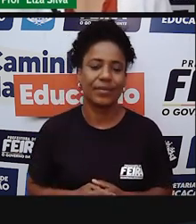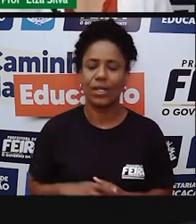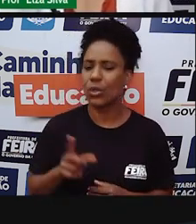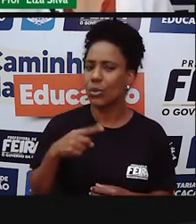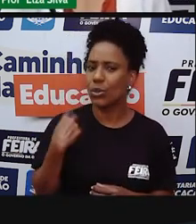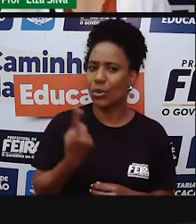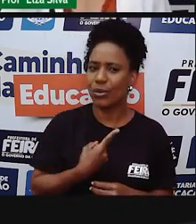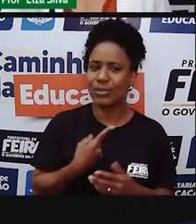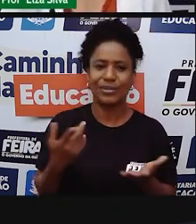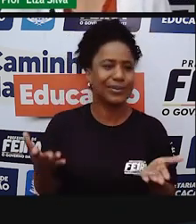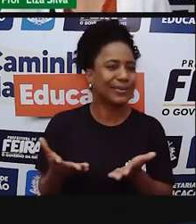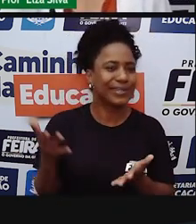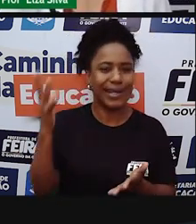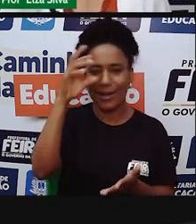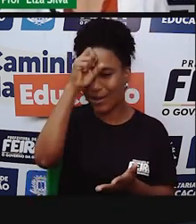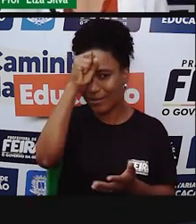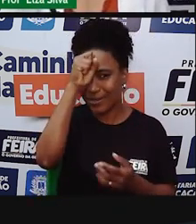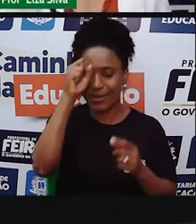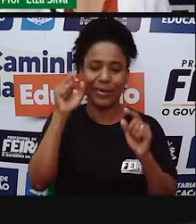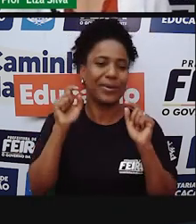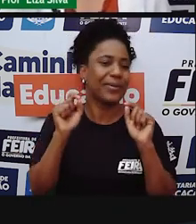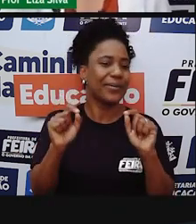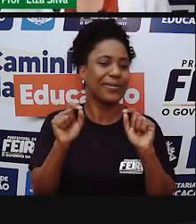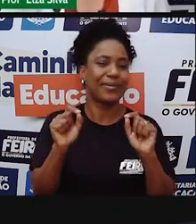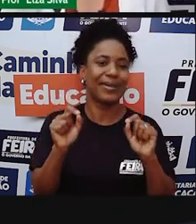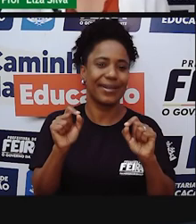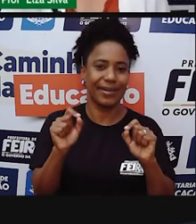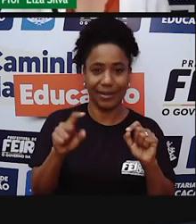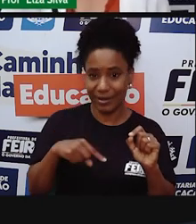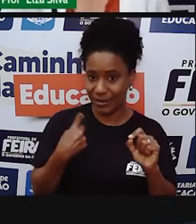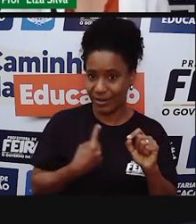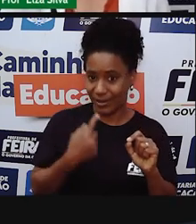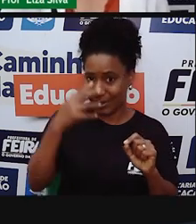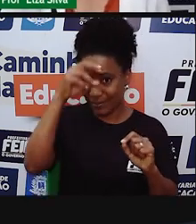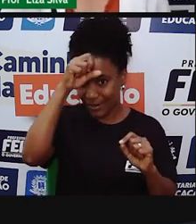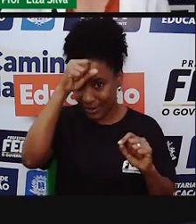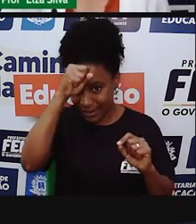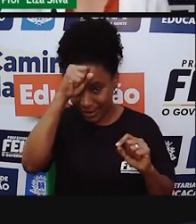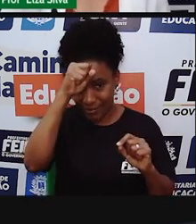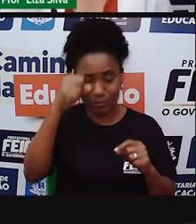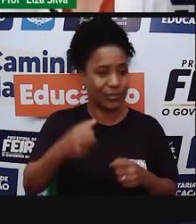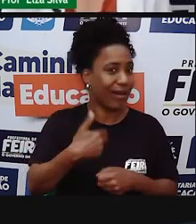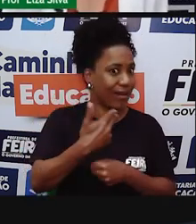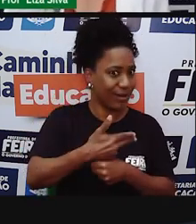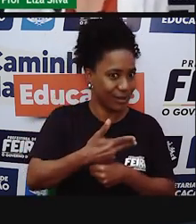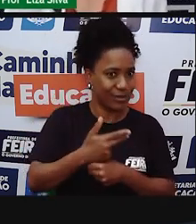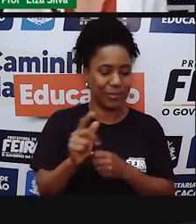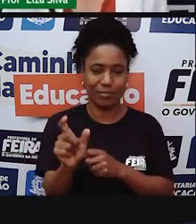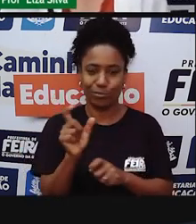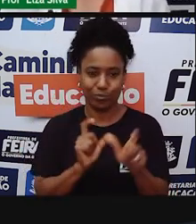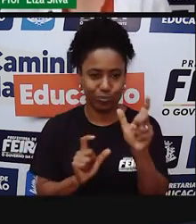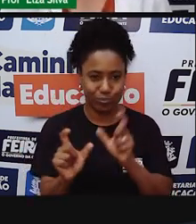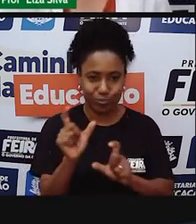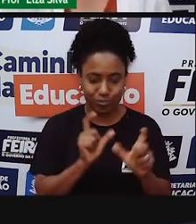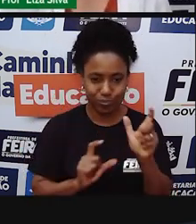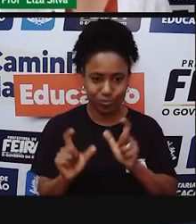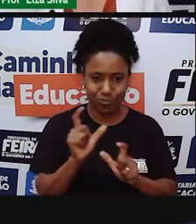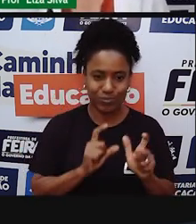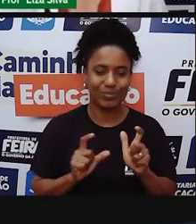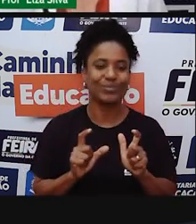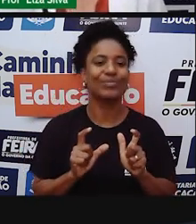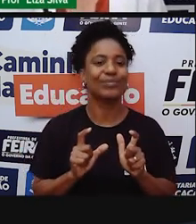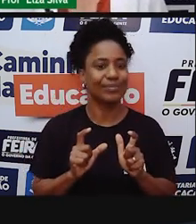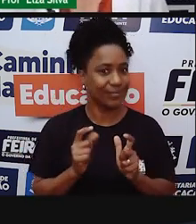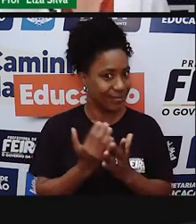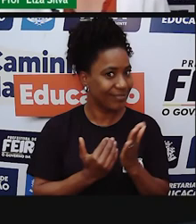nós aprendemos hoje? Nós ampliamos o nosso repertório lexical, né, o nosso conjunto de palavras, no